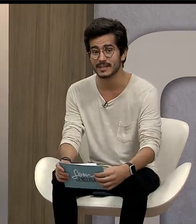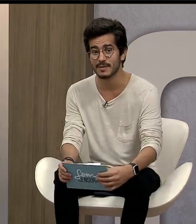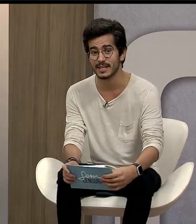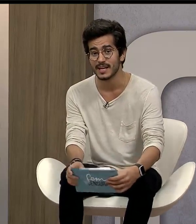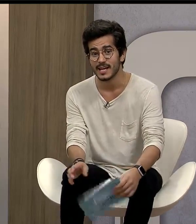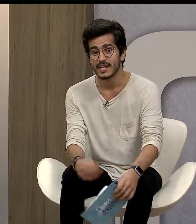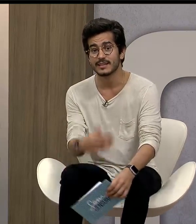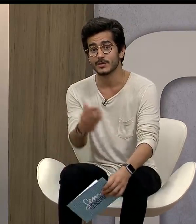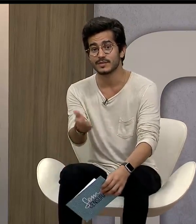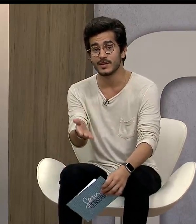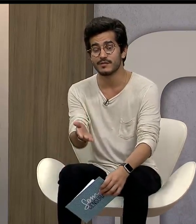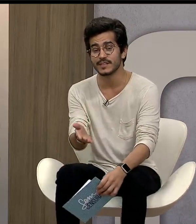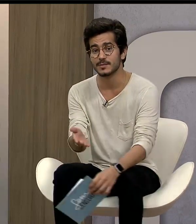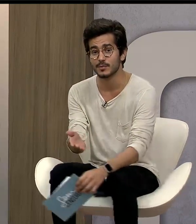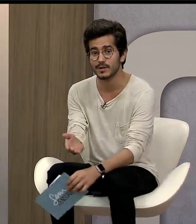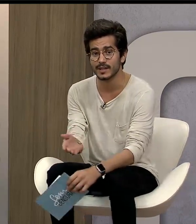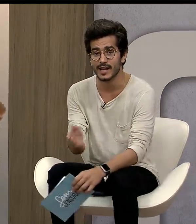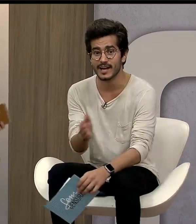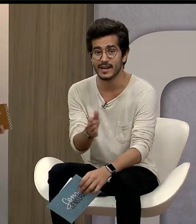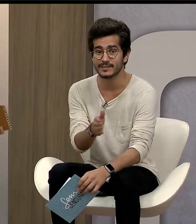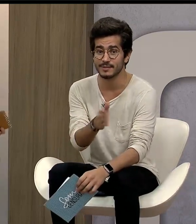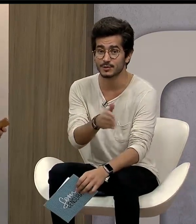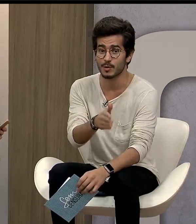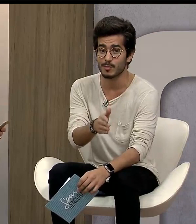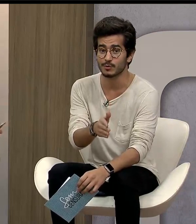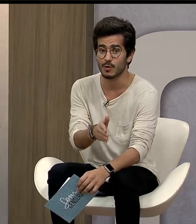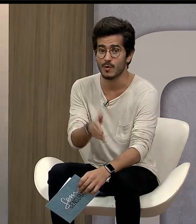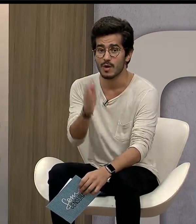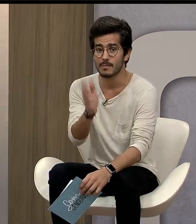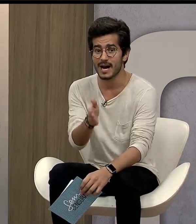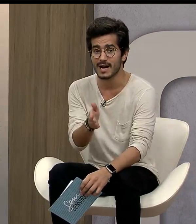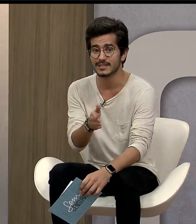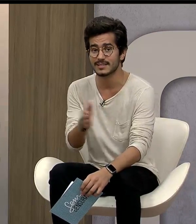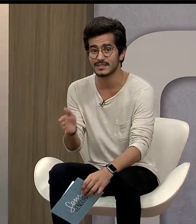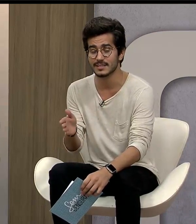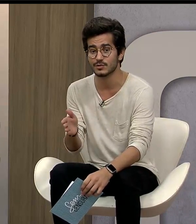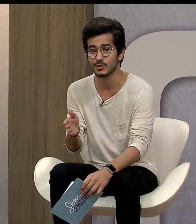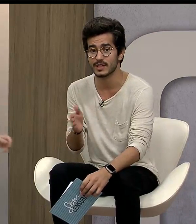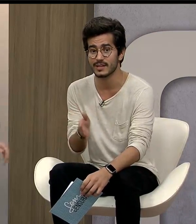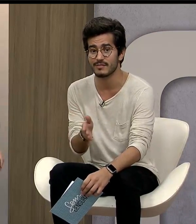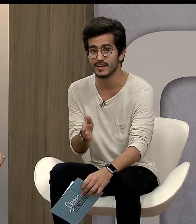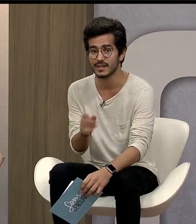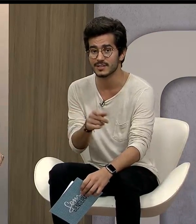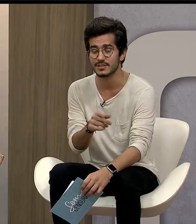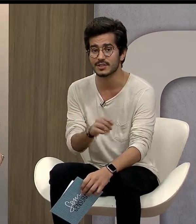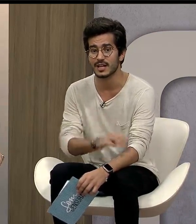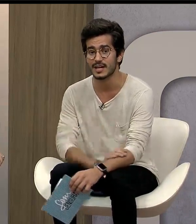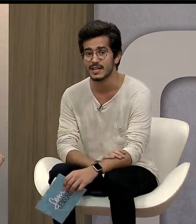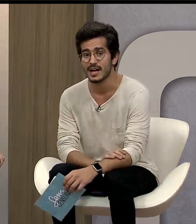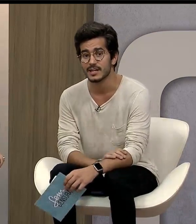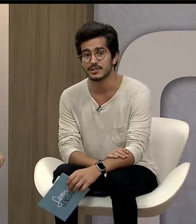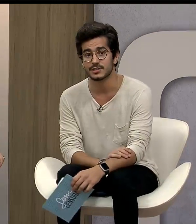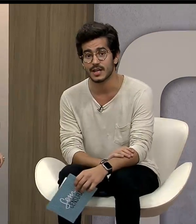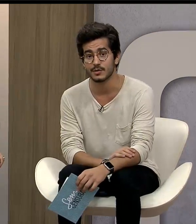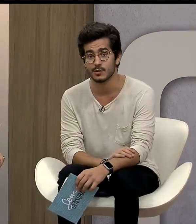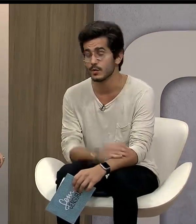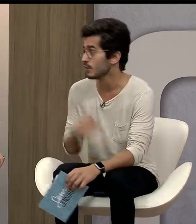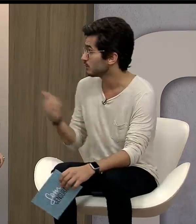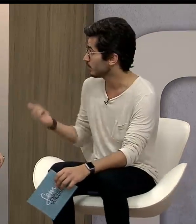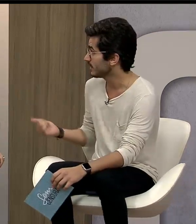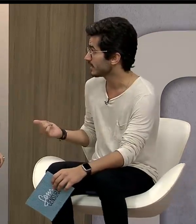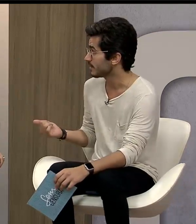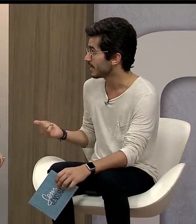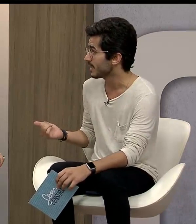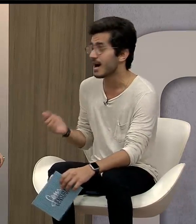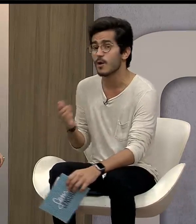participar também. Então, tem o Facebook, facebook.com.br semcensura.tv, a gente está lá. A gente está no